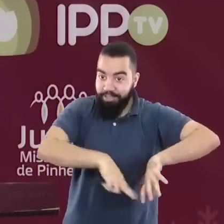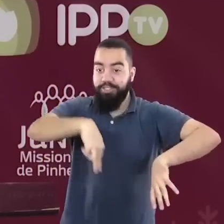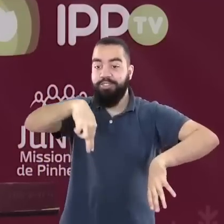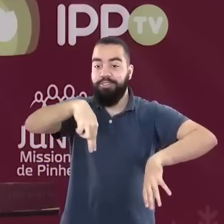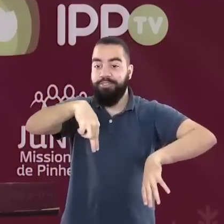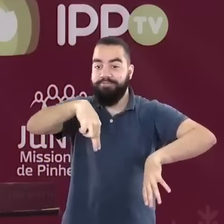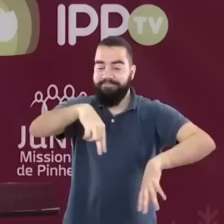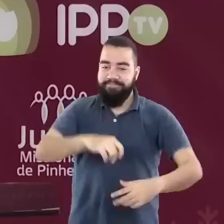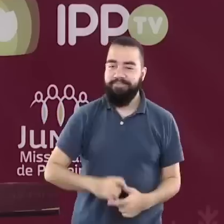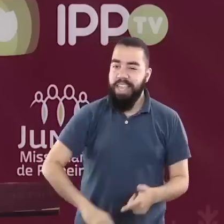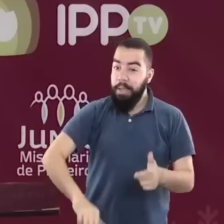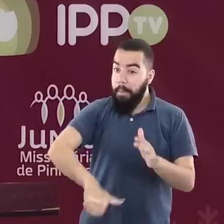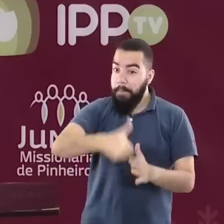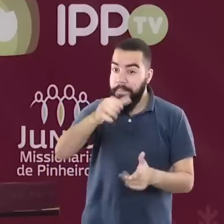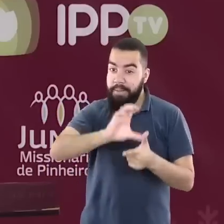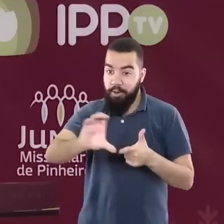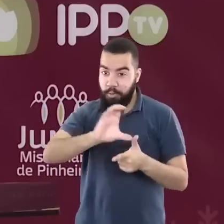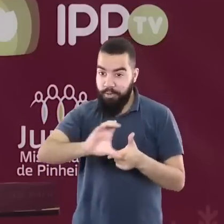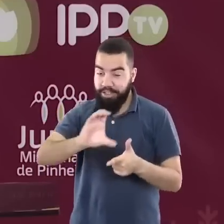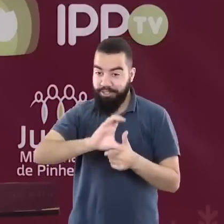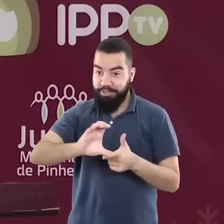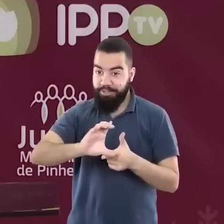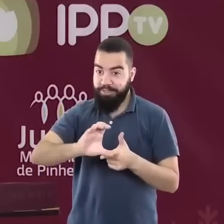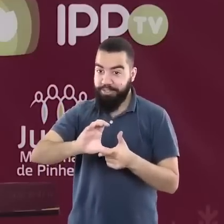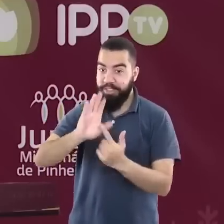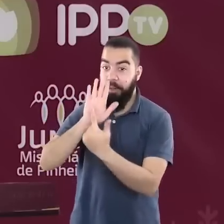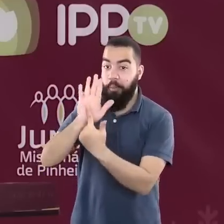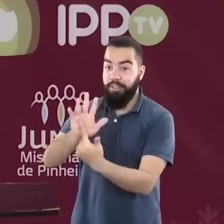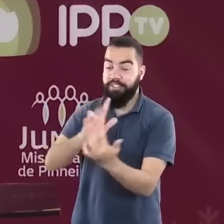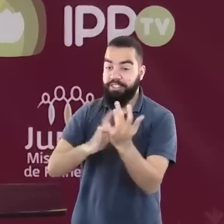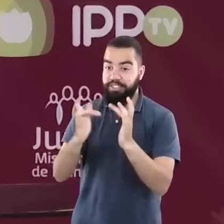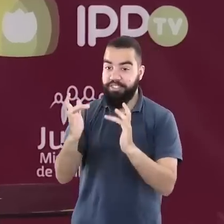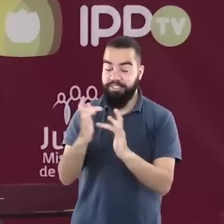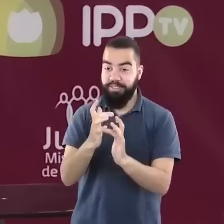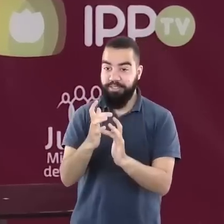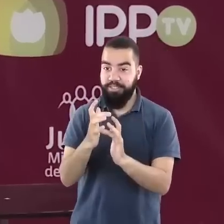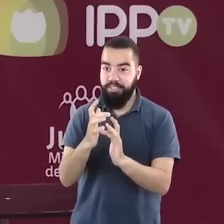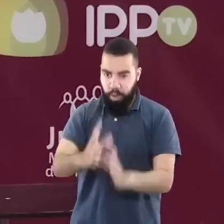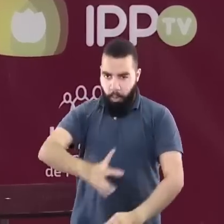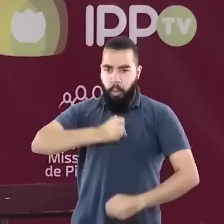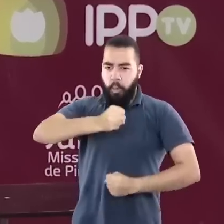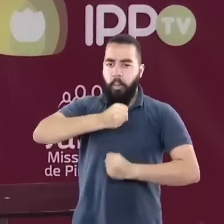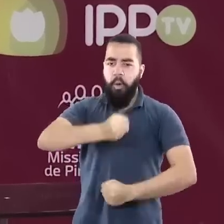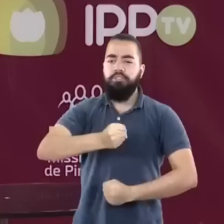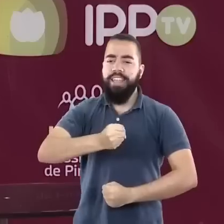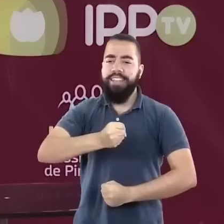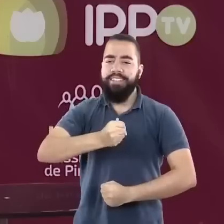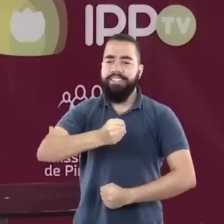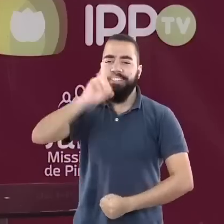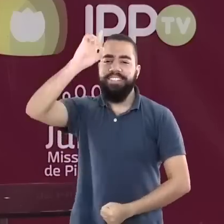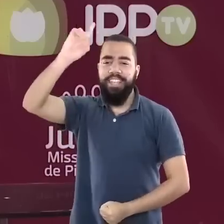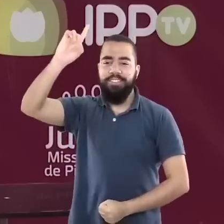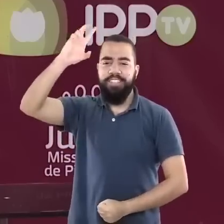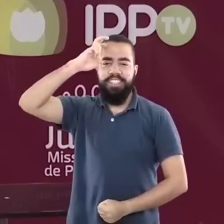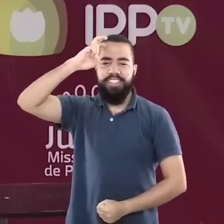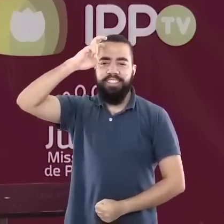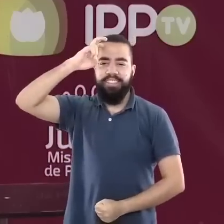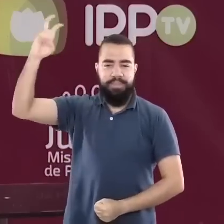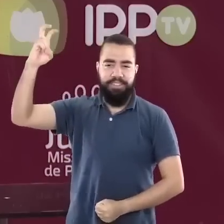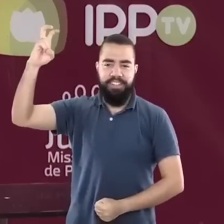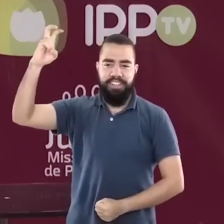primeiro Coríntios nos apresenta Jesus como o poder de Deus e a sabedoria de Deus